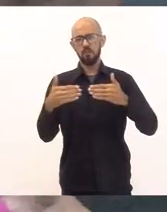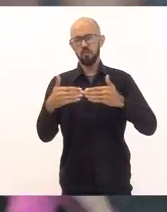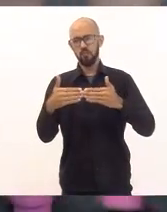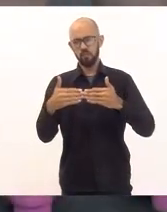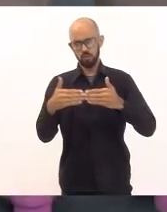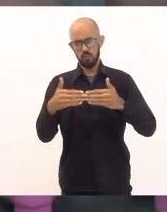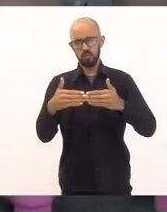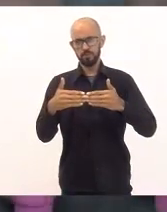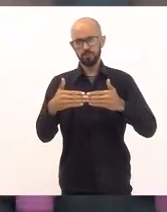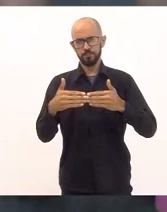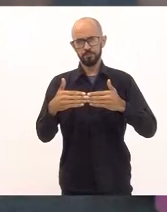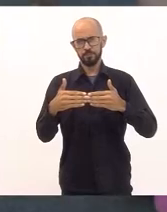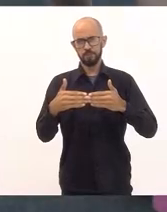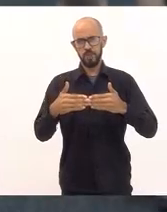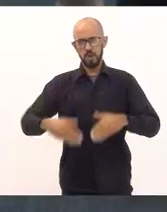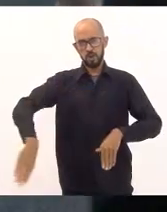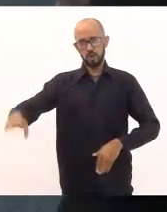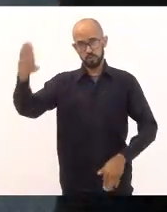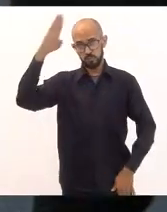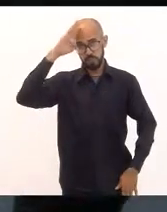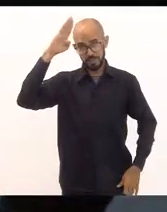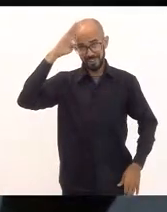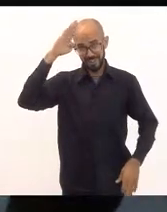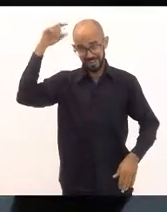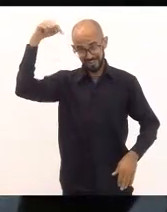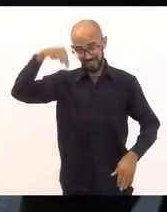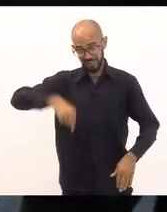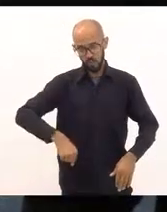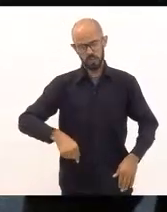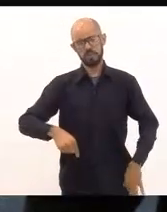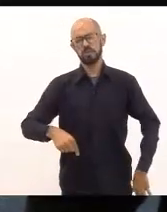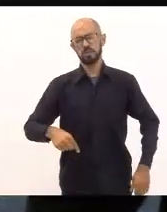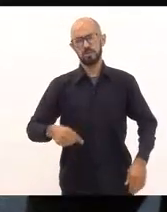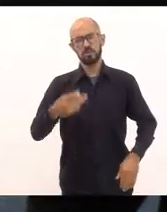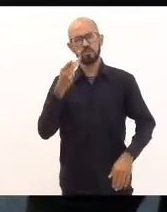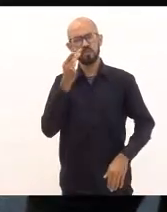favoravelmente aos militares que aqui estão presentes.